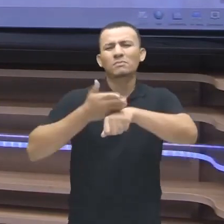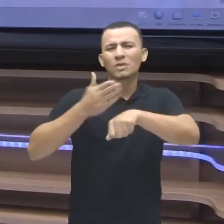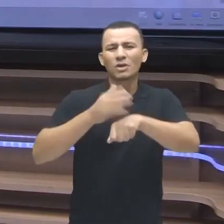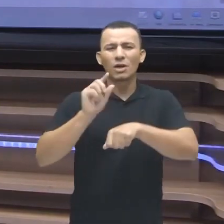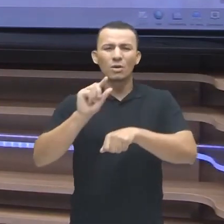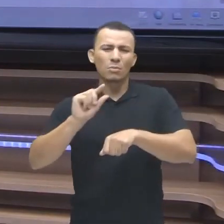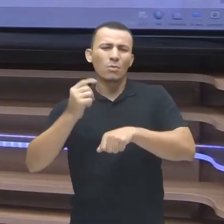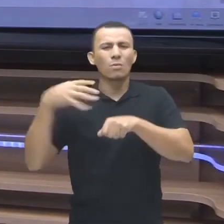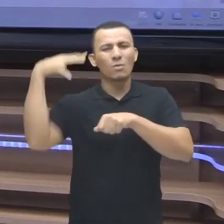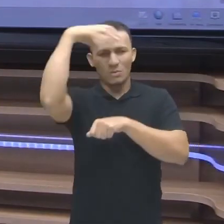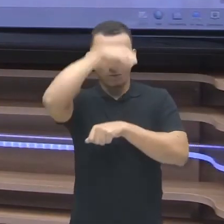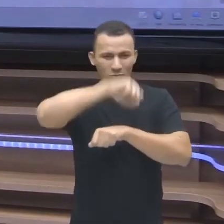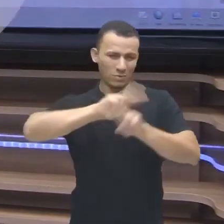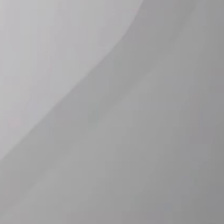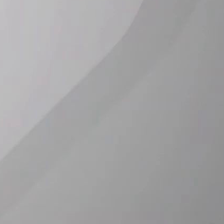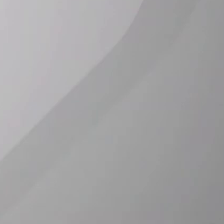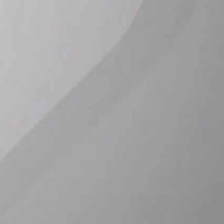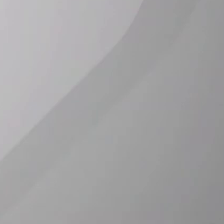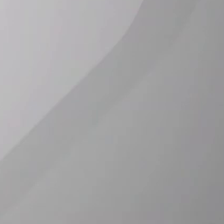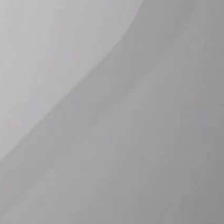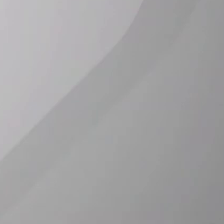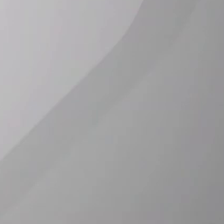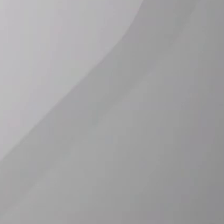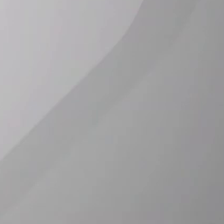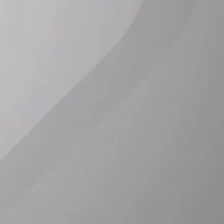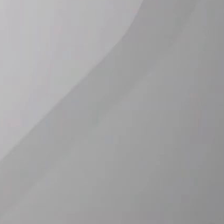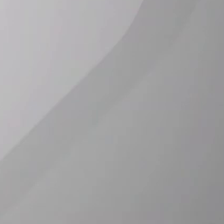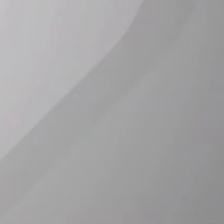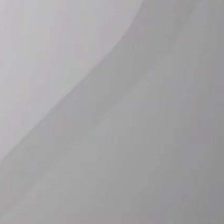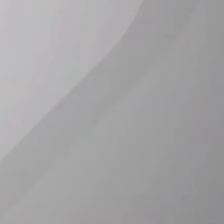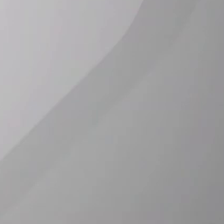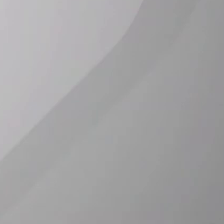gente aprendeu. Tá bom?